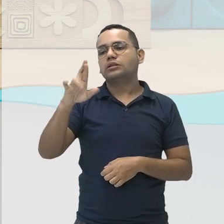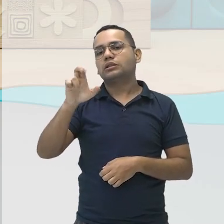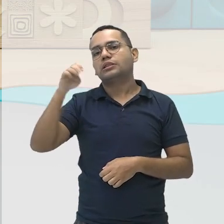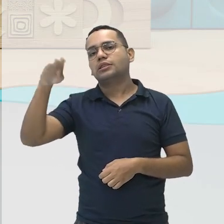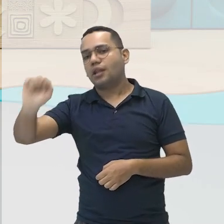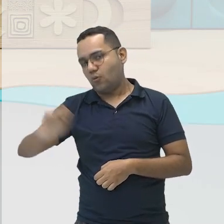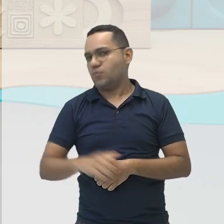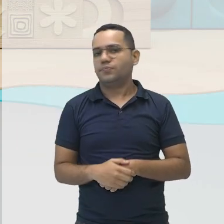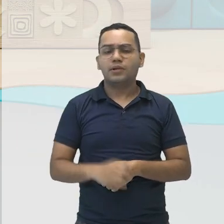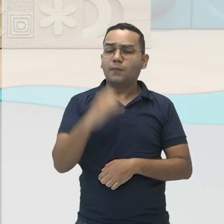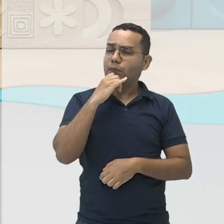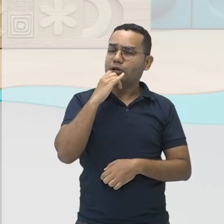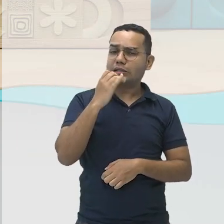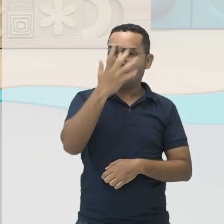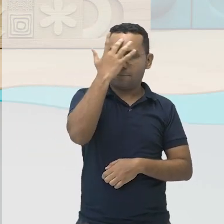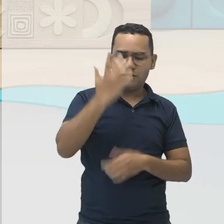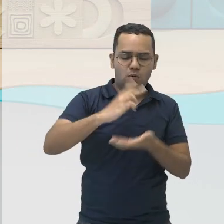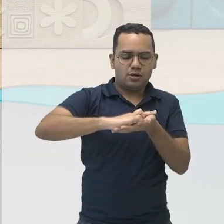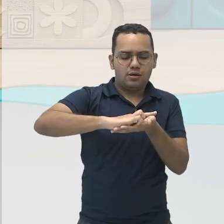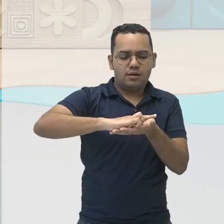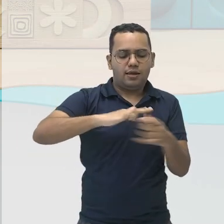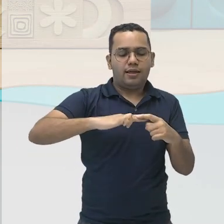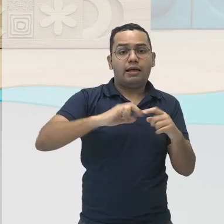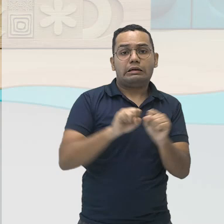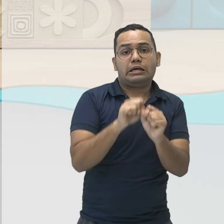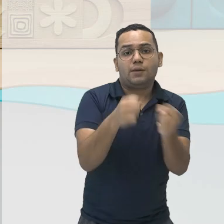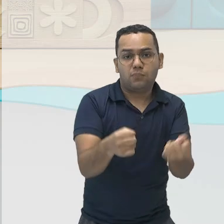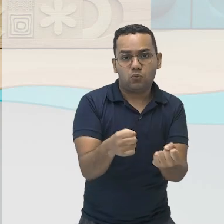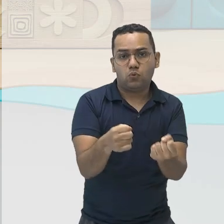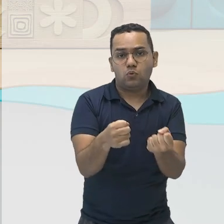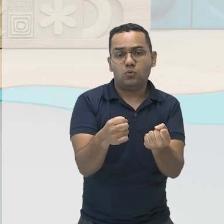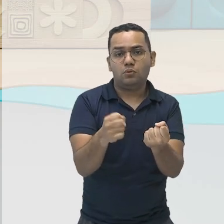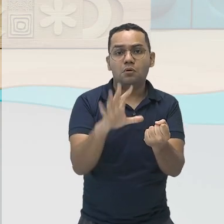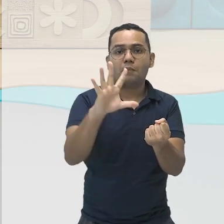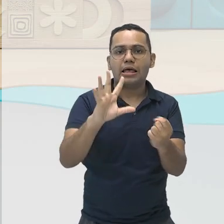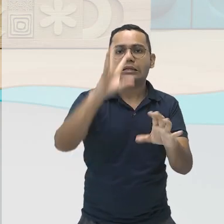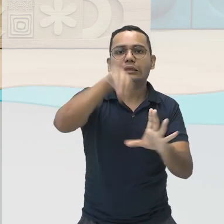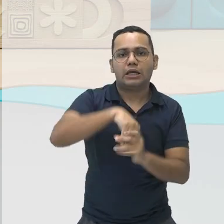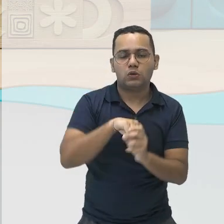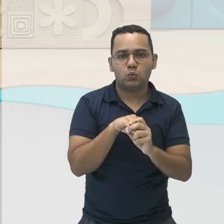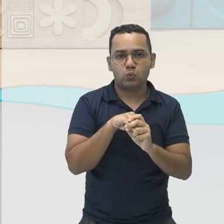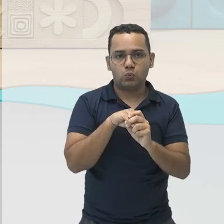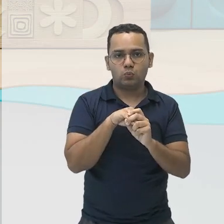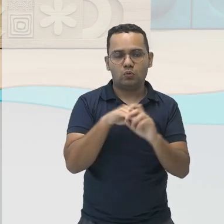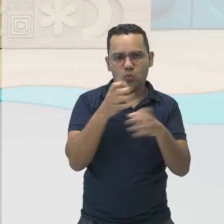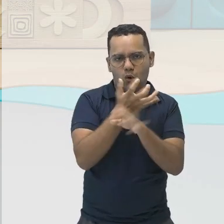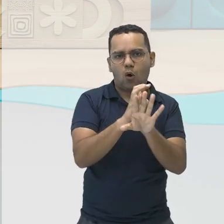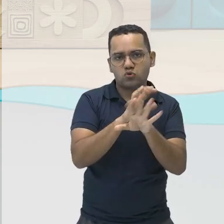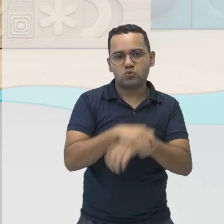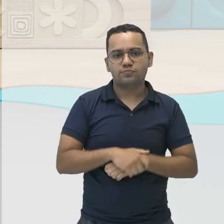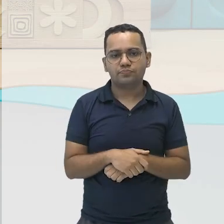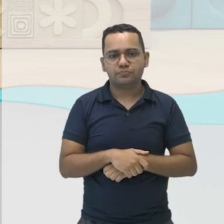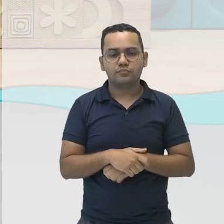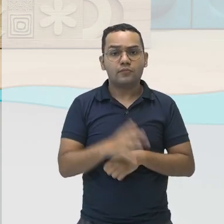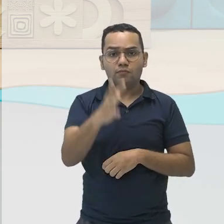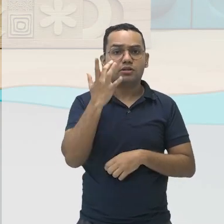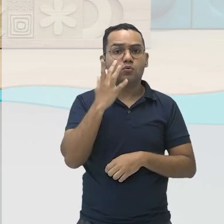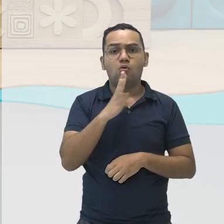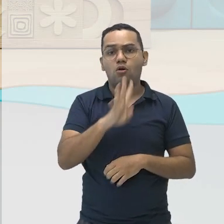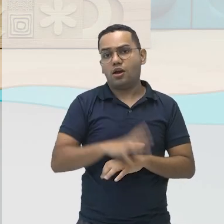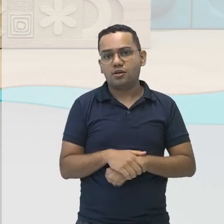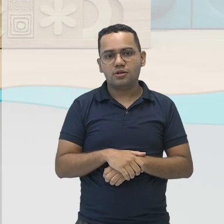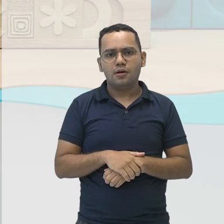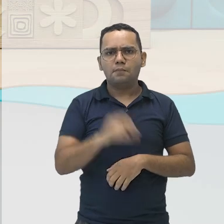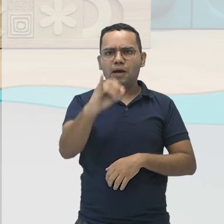quebrou, fraturou alguma parte do corpo, mas essa fratura ela não é exposta. E aí você não sabe se ela tem esse membro fraturado. Aí você